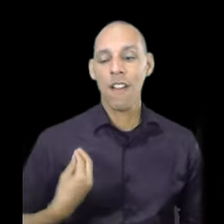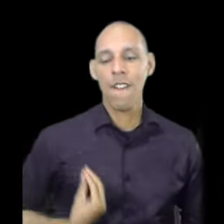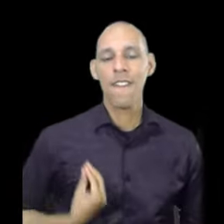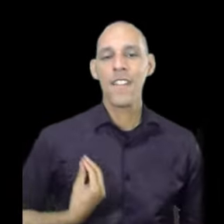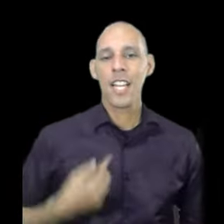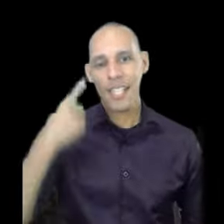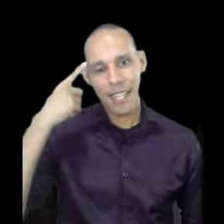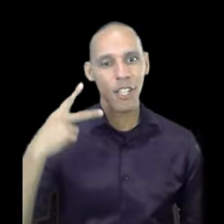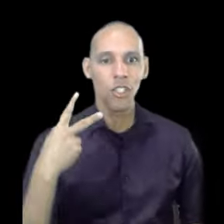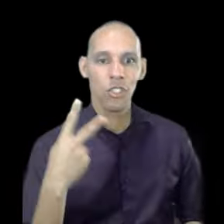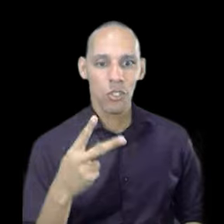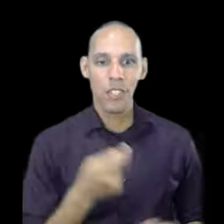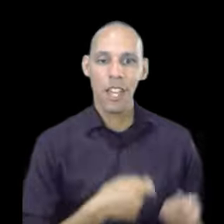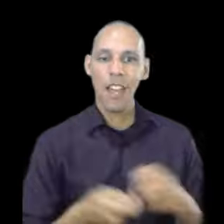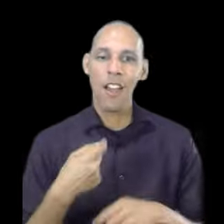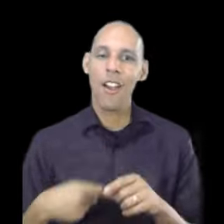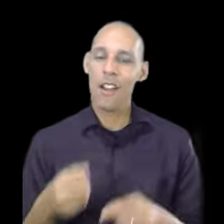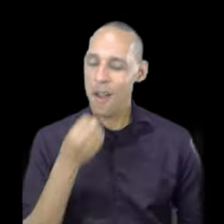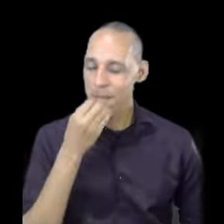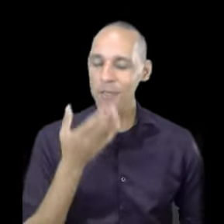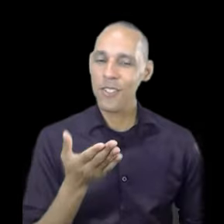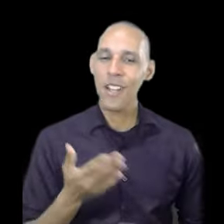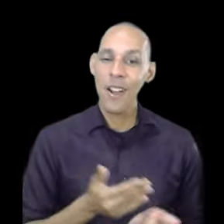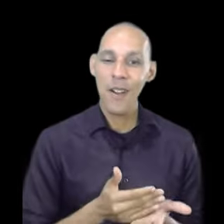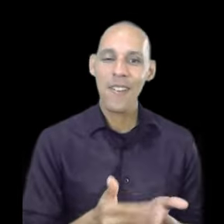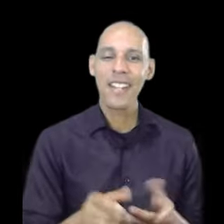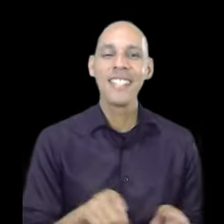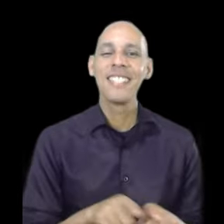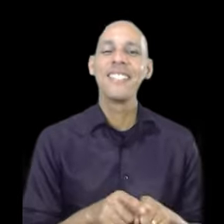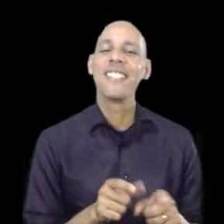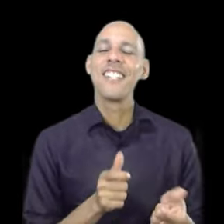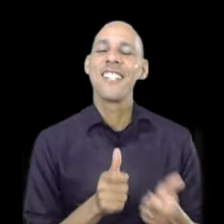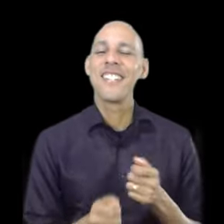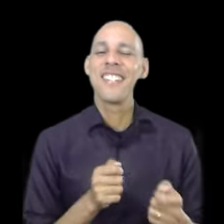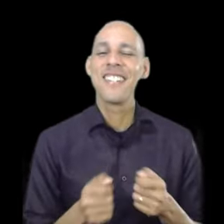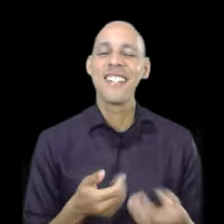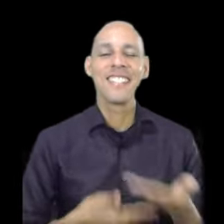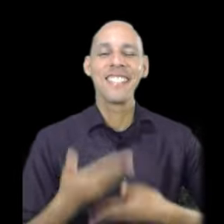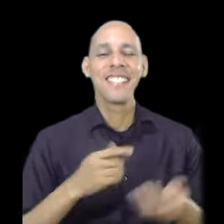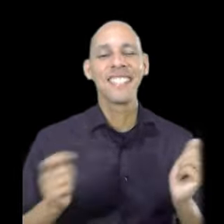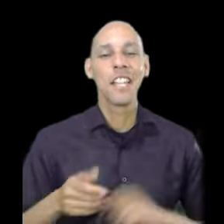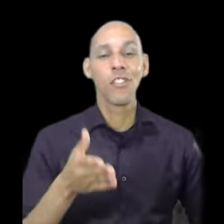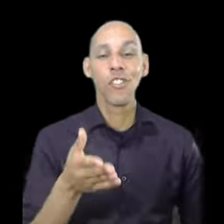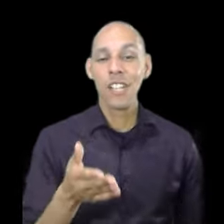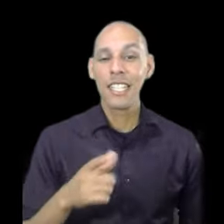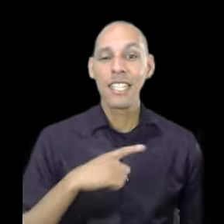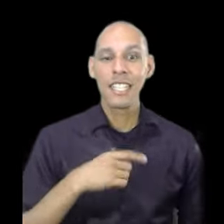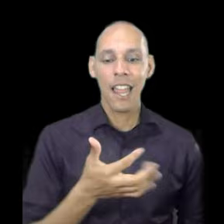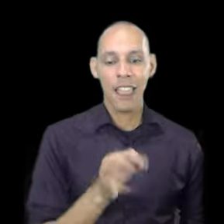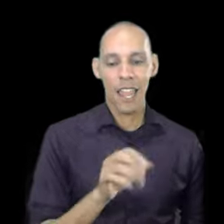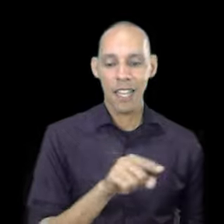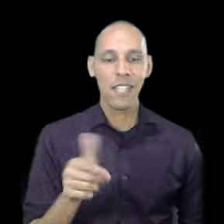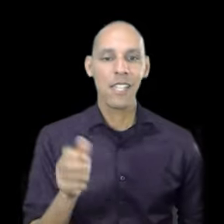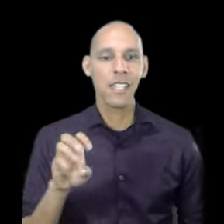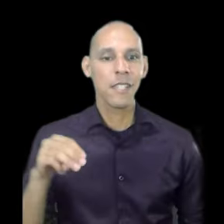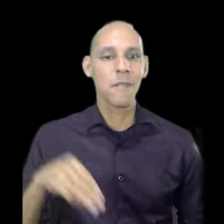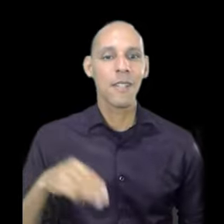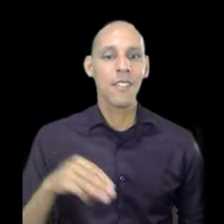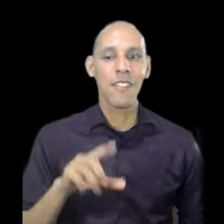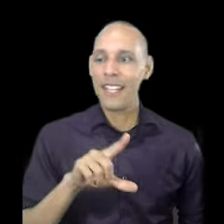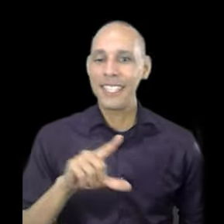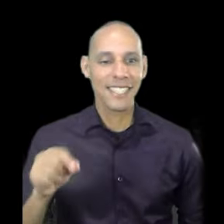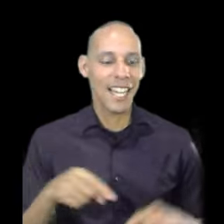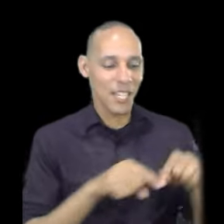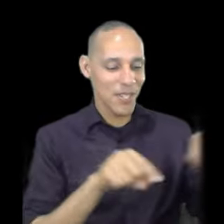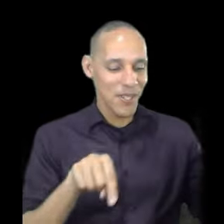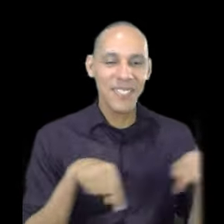e também com um jogo interativo bem legal, onde você terá de 10 a 15 minutos para escapar de 2 salas. O tema